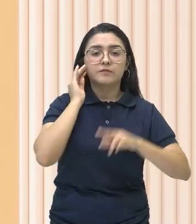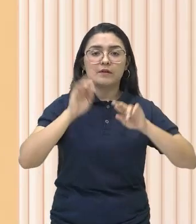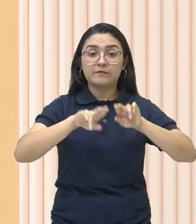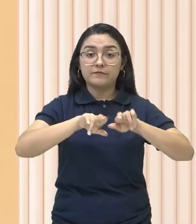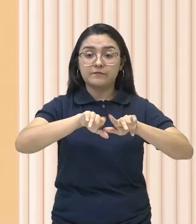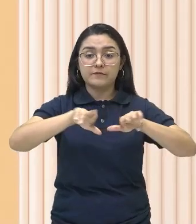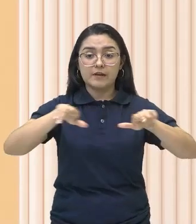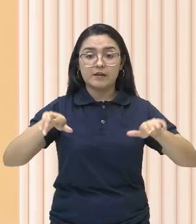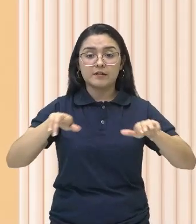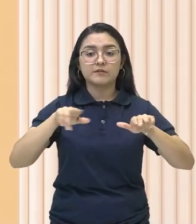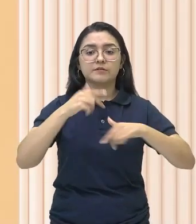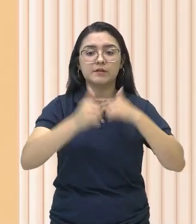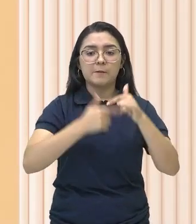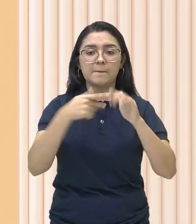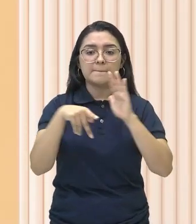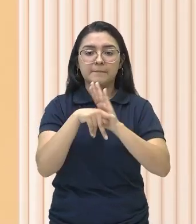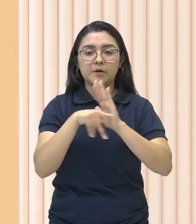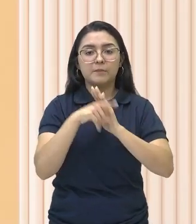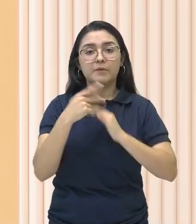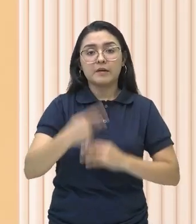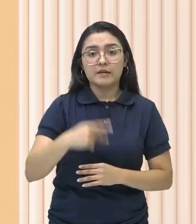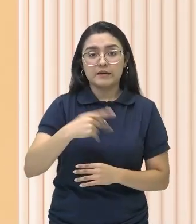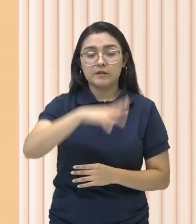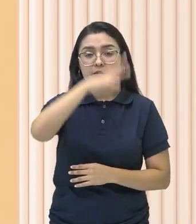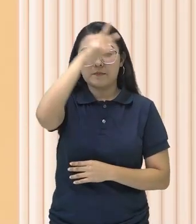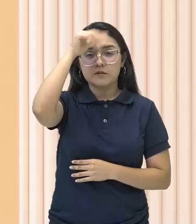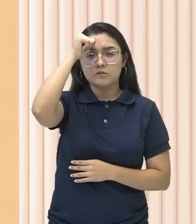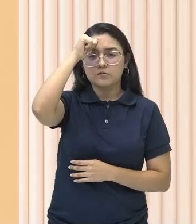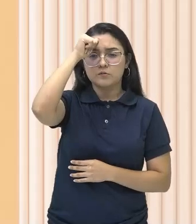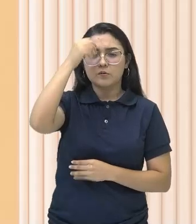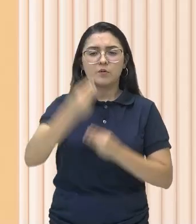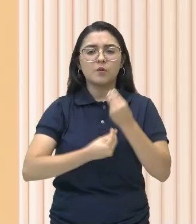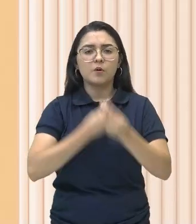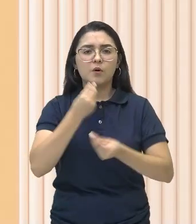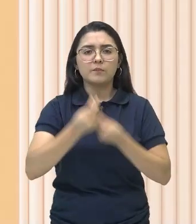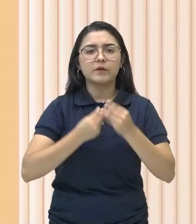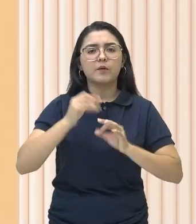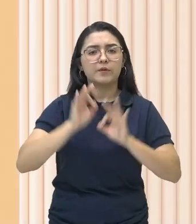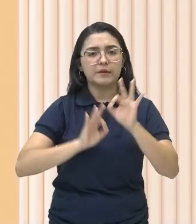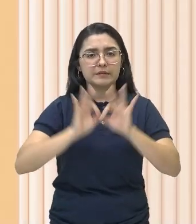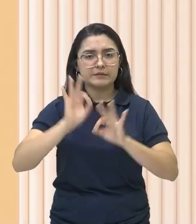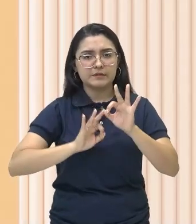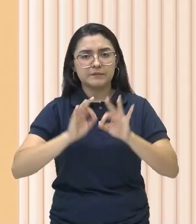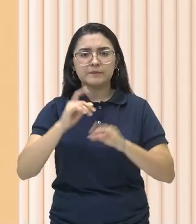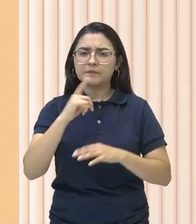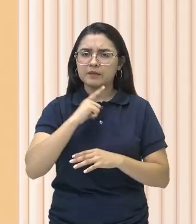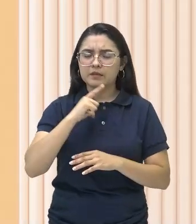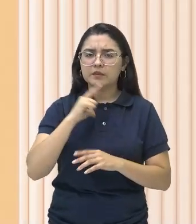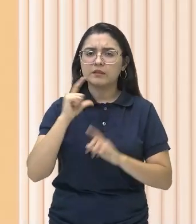trabalhos aqui no Amazonas, né? E como que está organizado isso daí? Existe